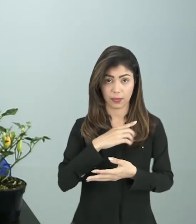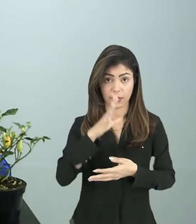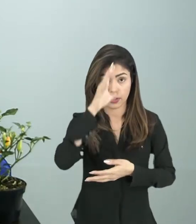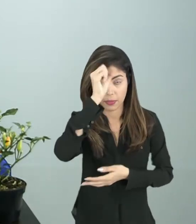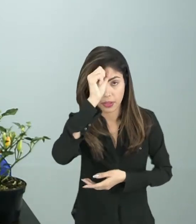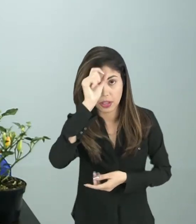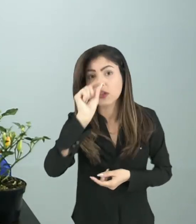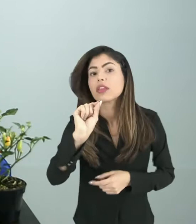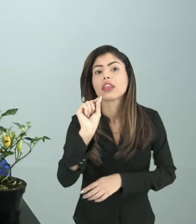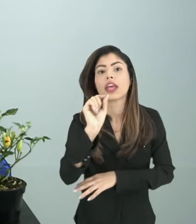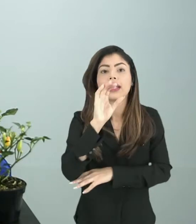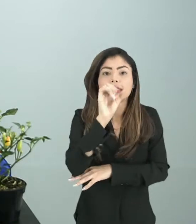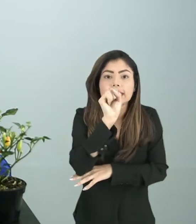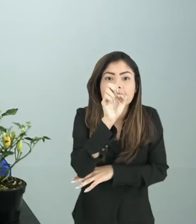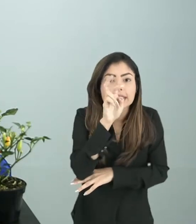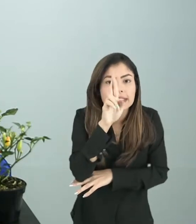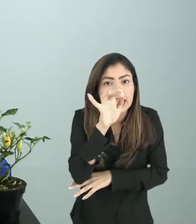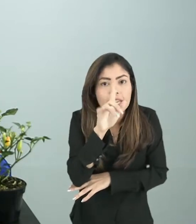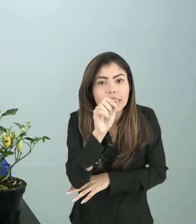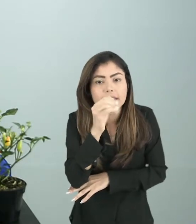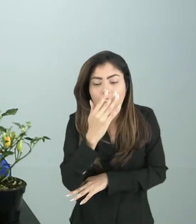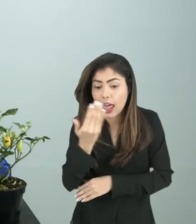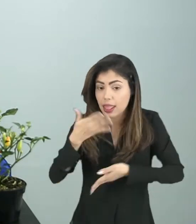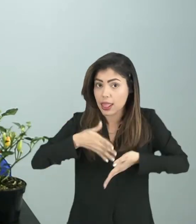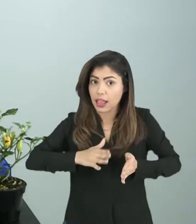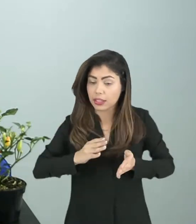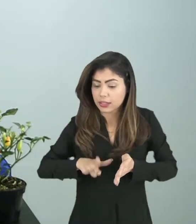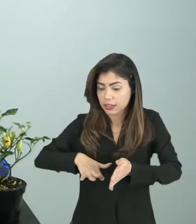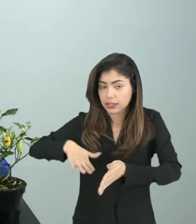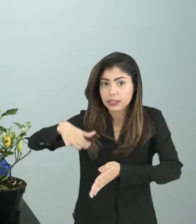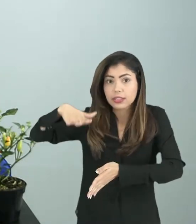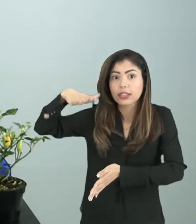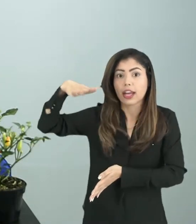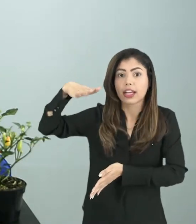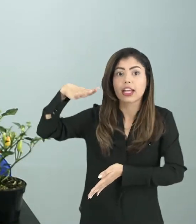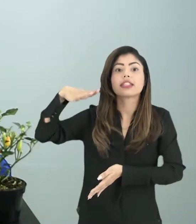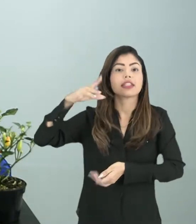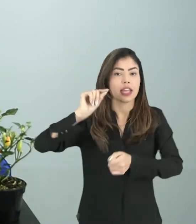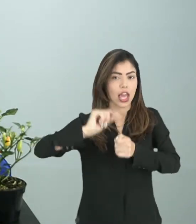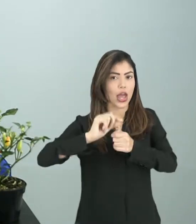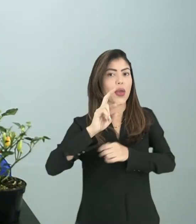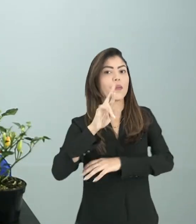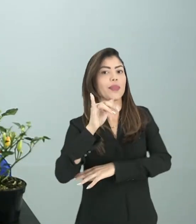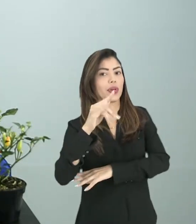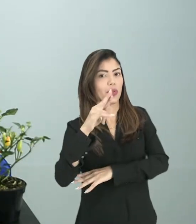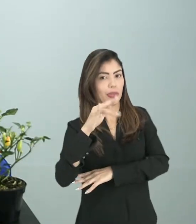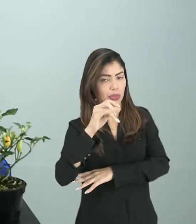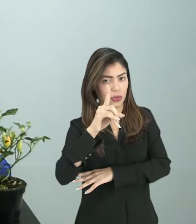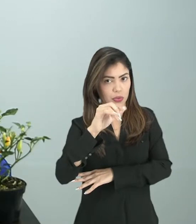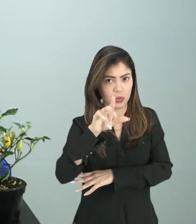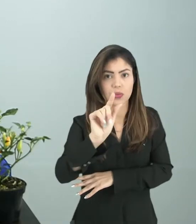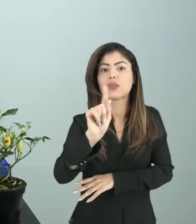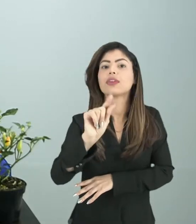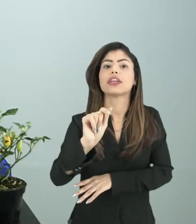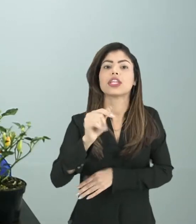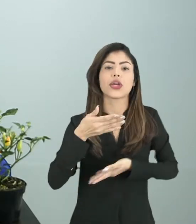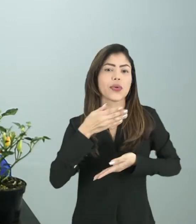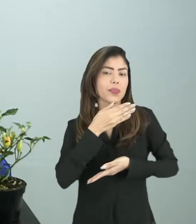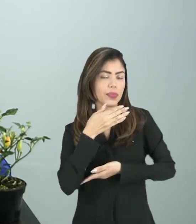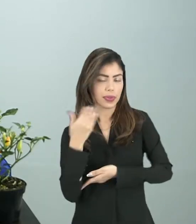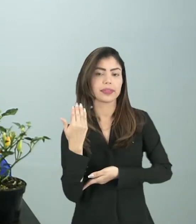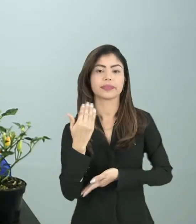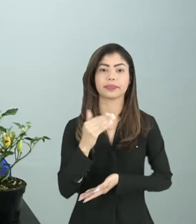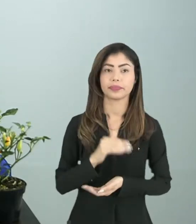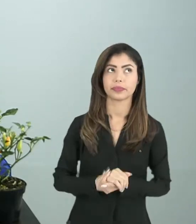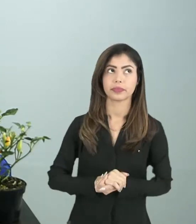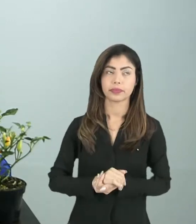as plantas são seres vivos porque elas nascem, crescem, se reproduzem e morrem, não é verdade? Então vamos ter mais